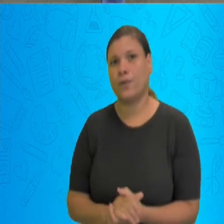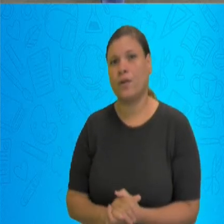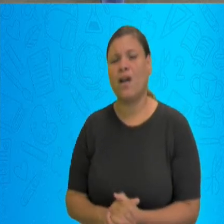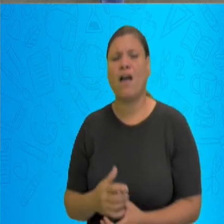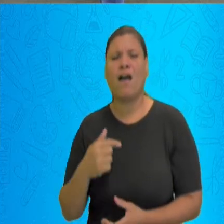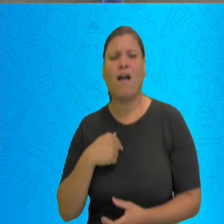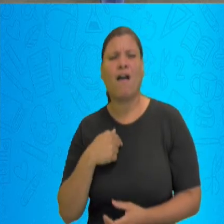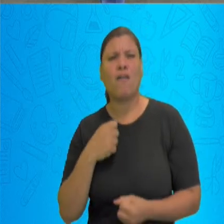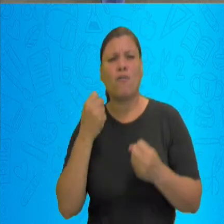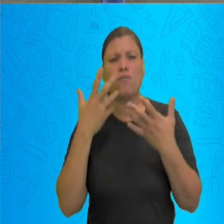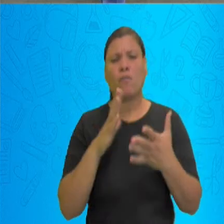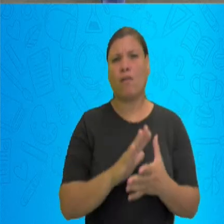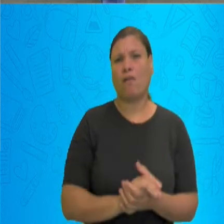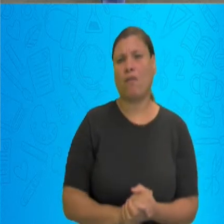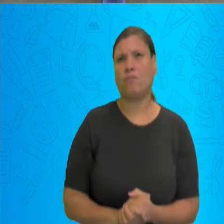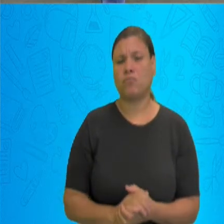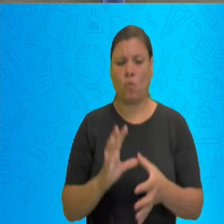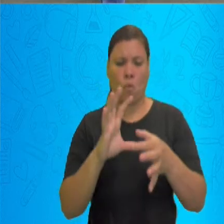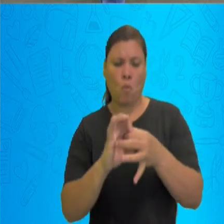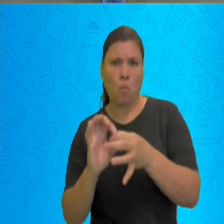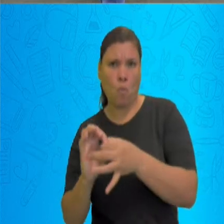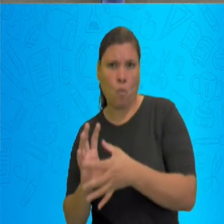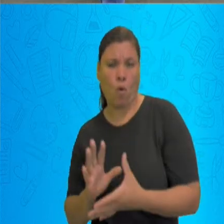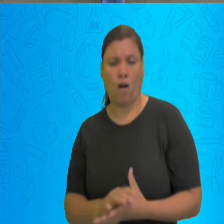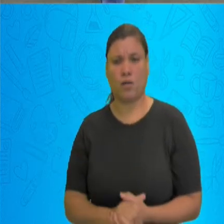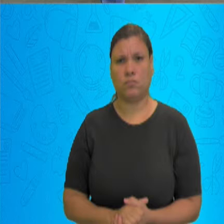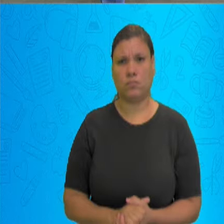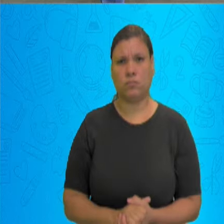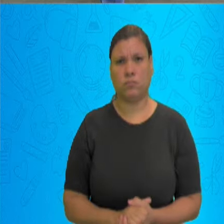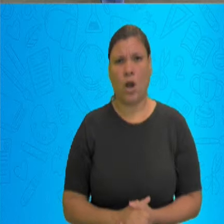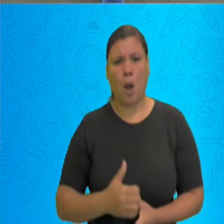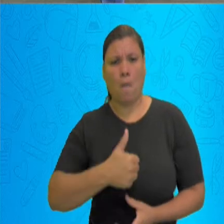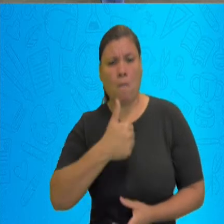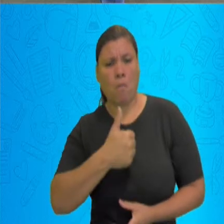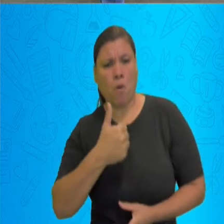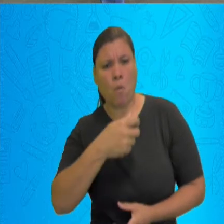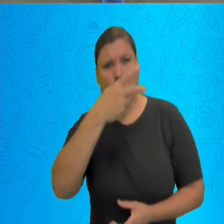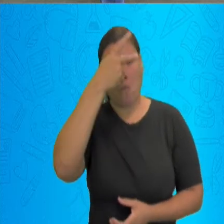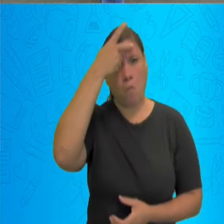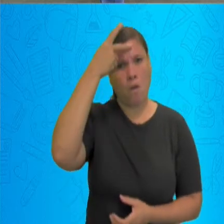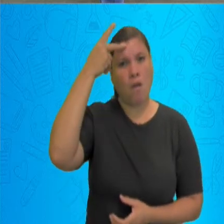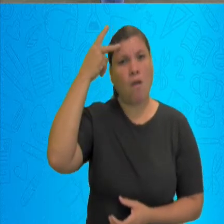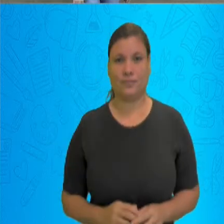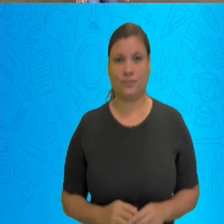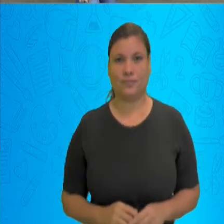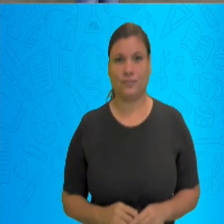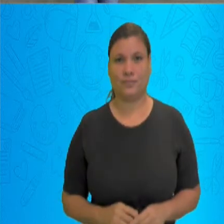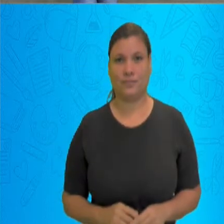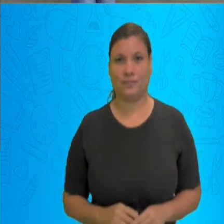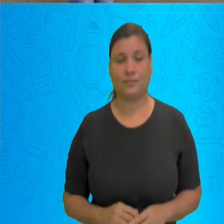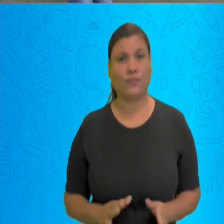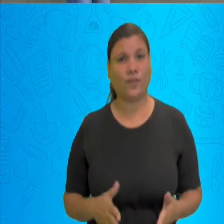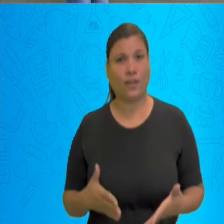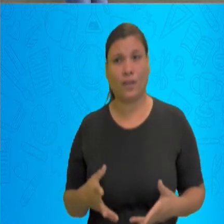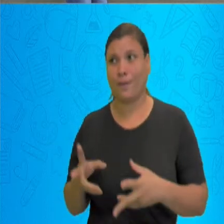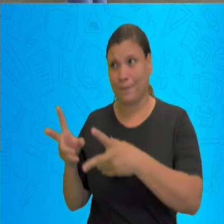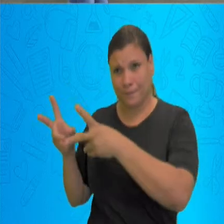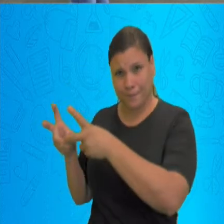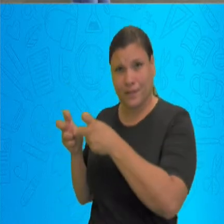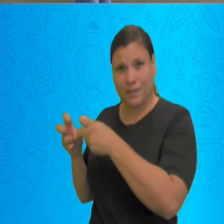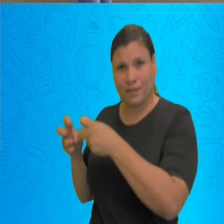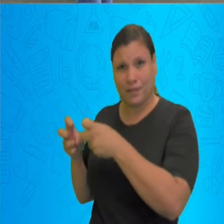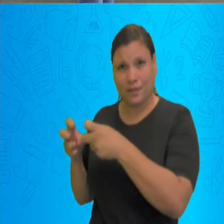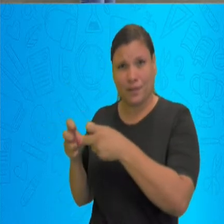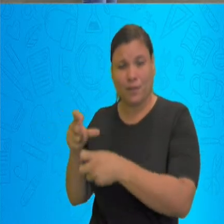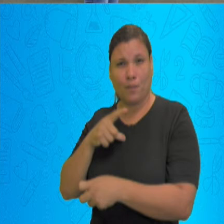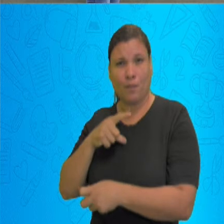ó. Eu, tu, ele, nós, vós e eles. Bem, então observem, nós